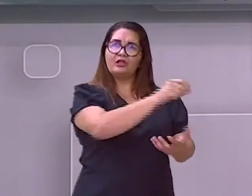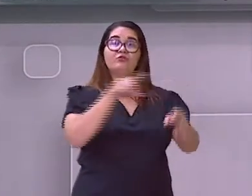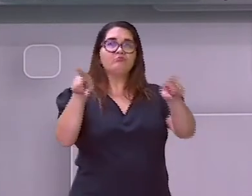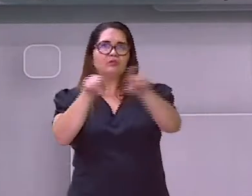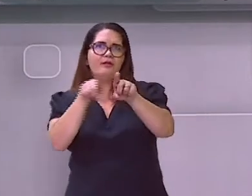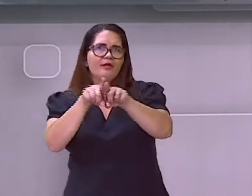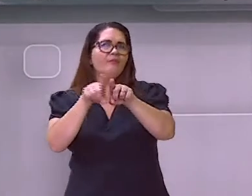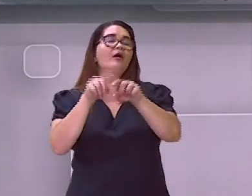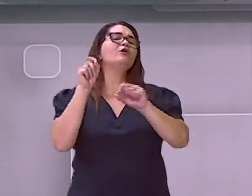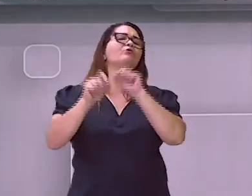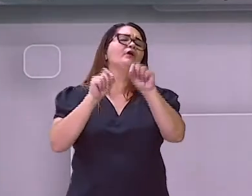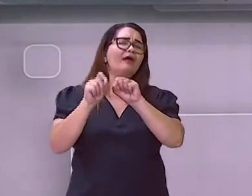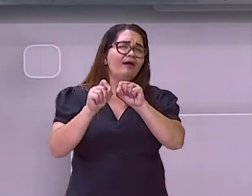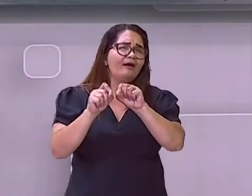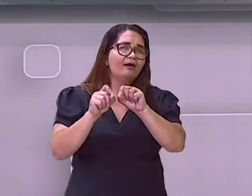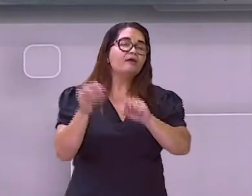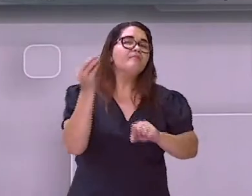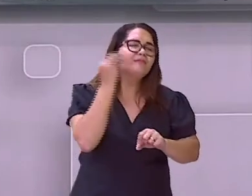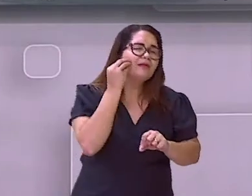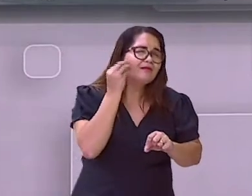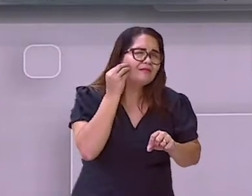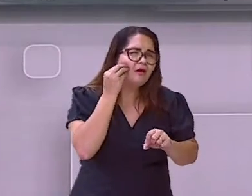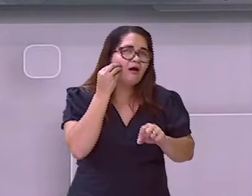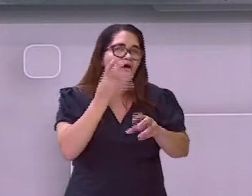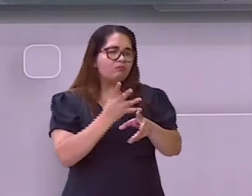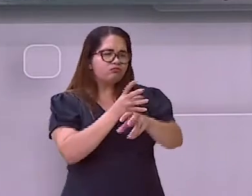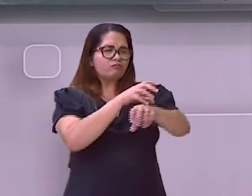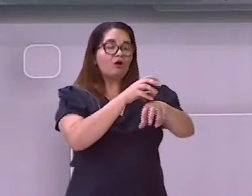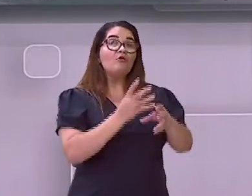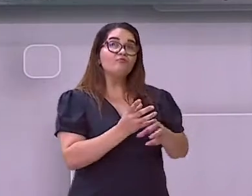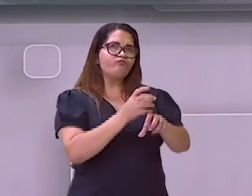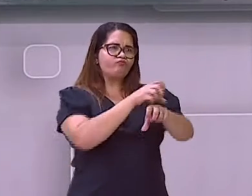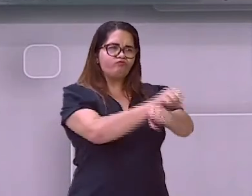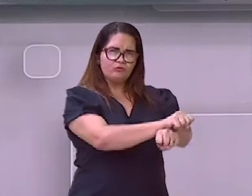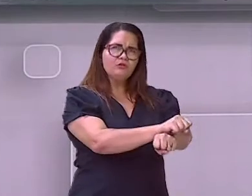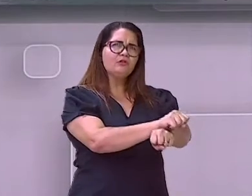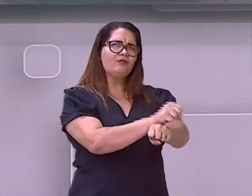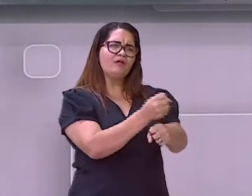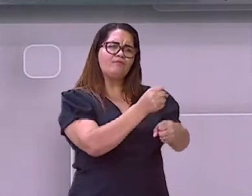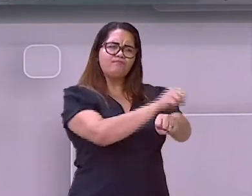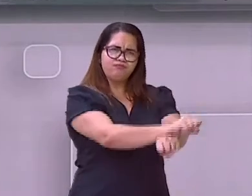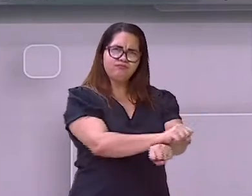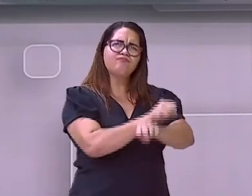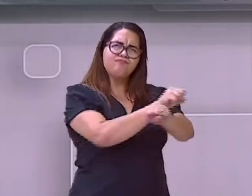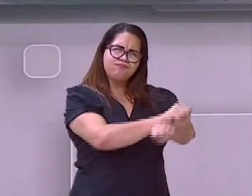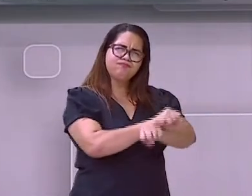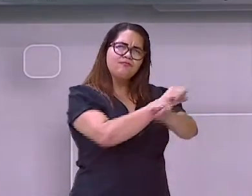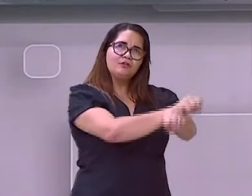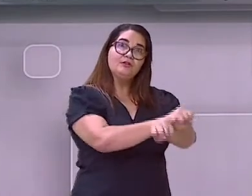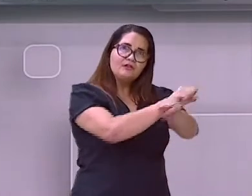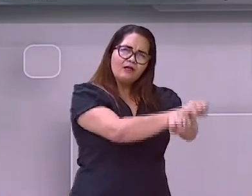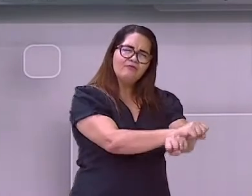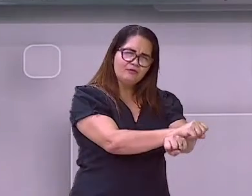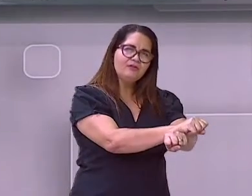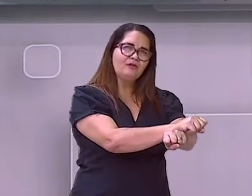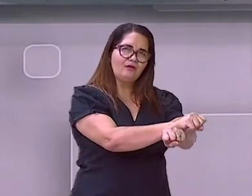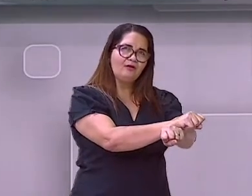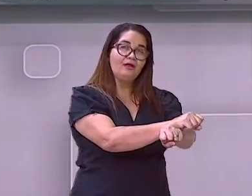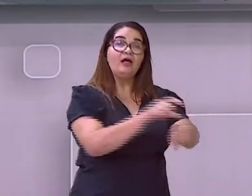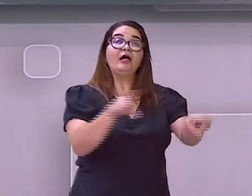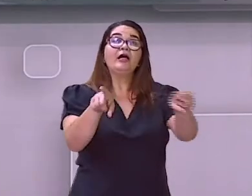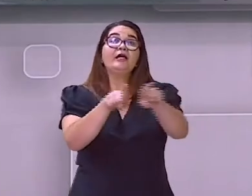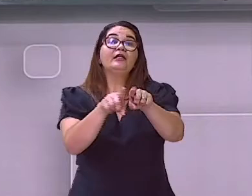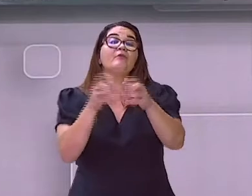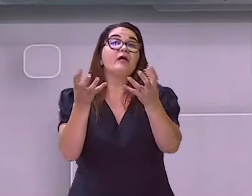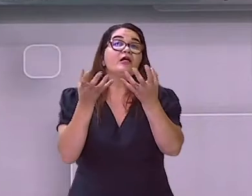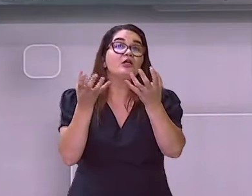escravizaram, ou tentaram escravizar, mas o que eles fizeram de fato? Dominaram